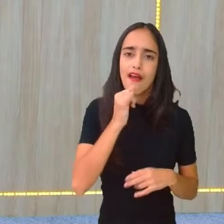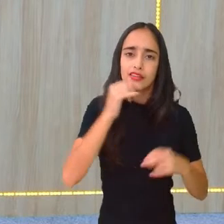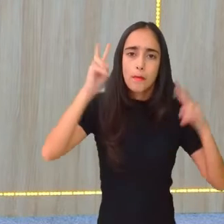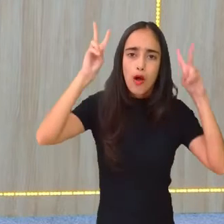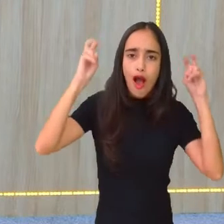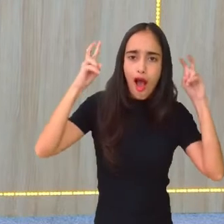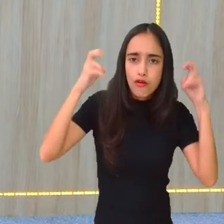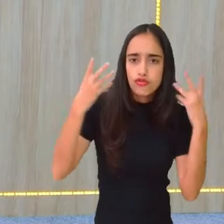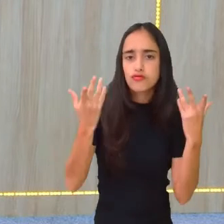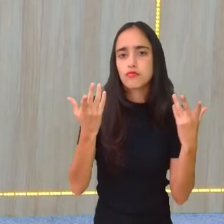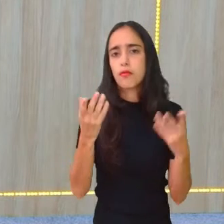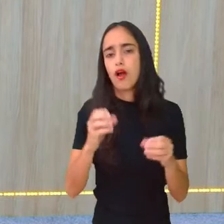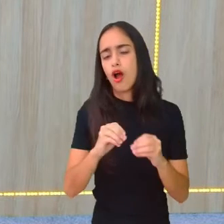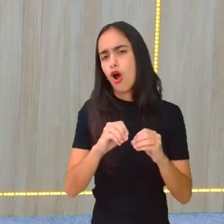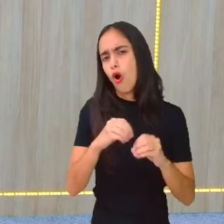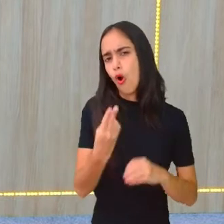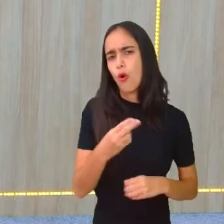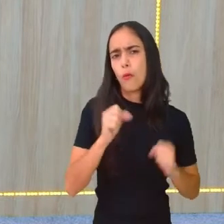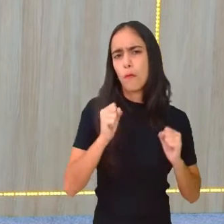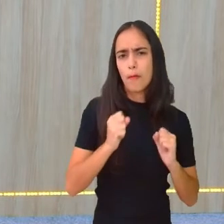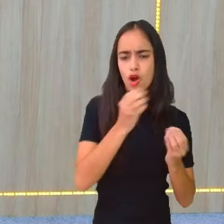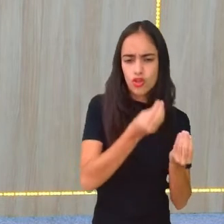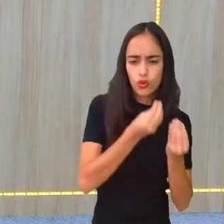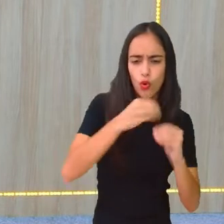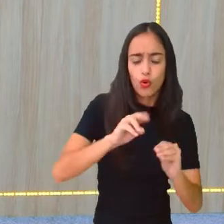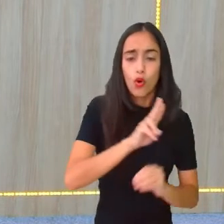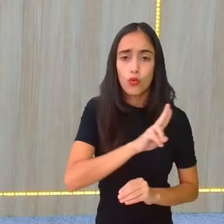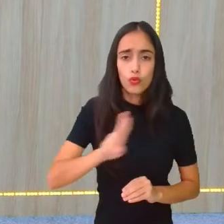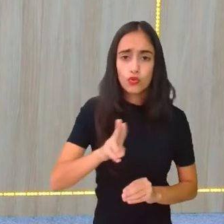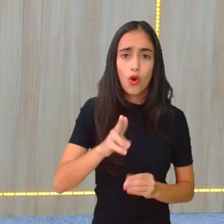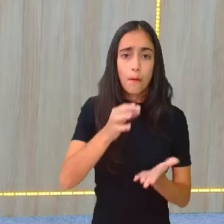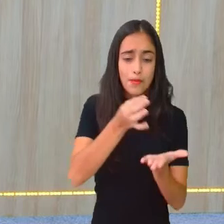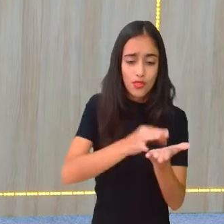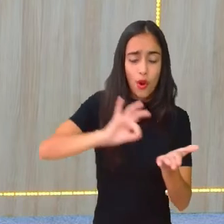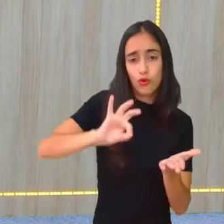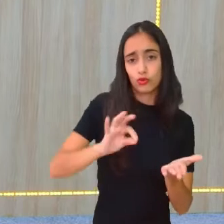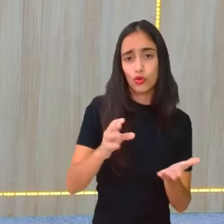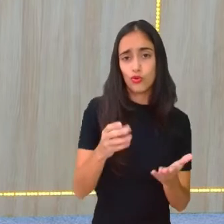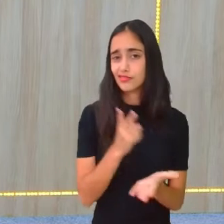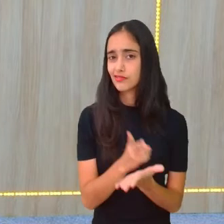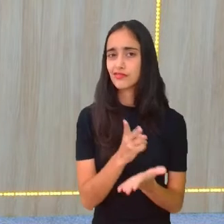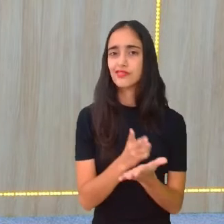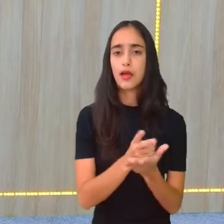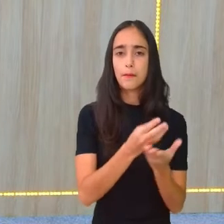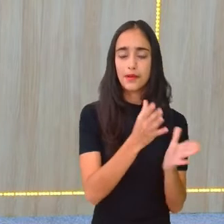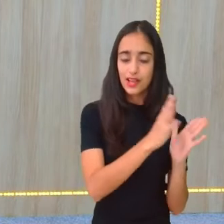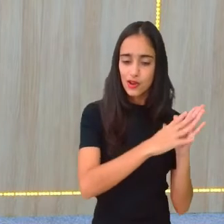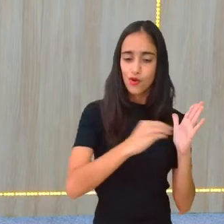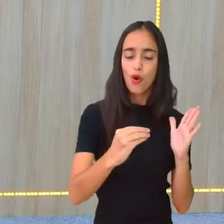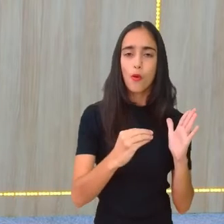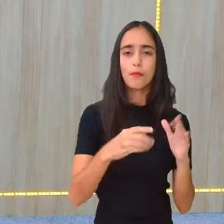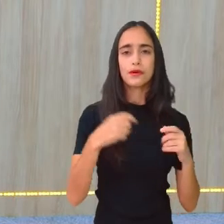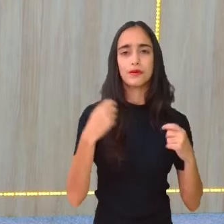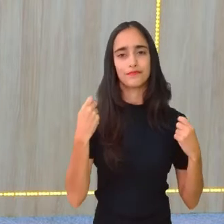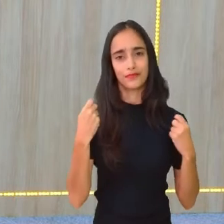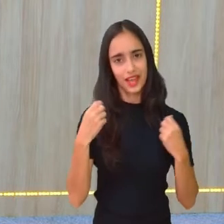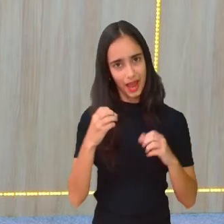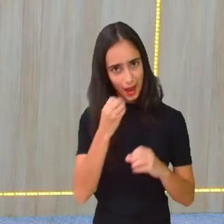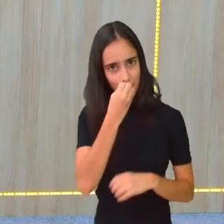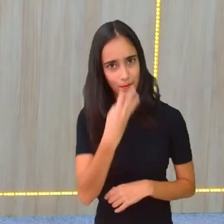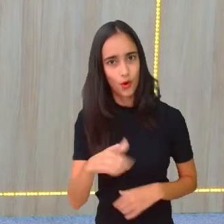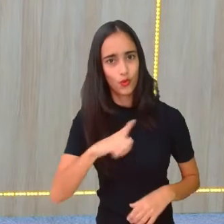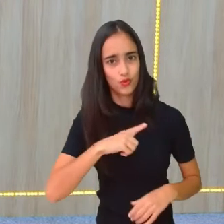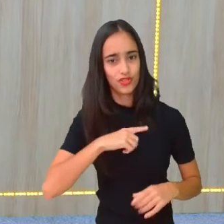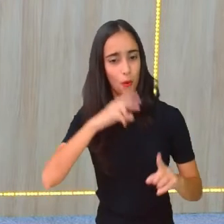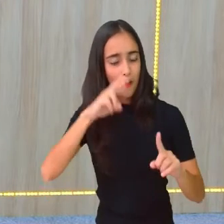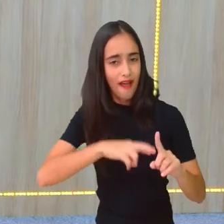citação você coloque o nome do autor. Sempre que você copiar a parte do texto, use uma referência, mesmo que seja um documento